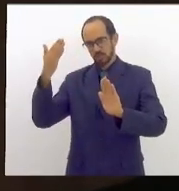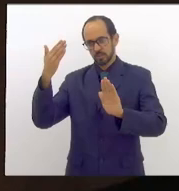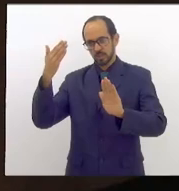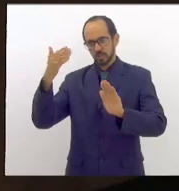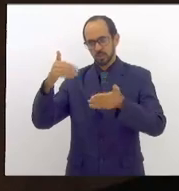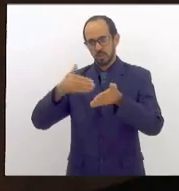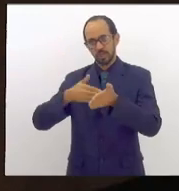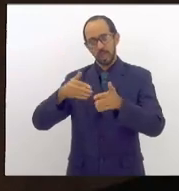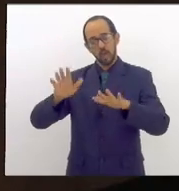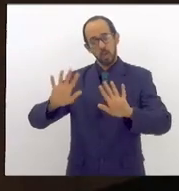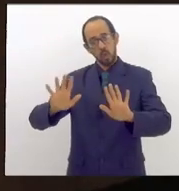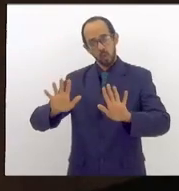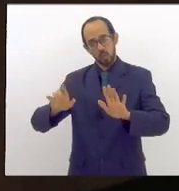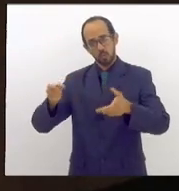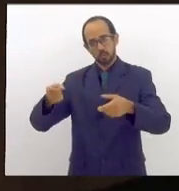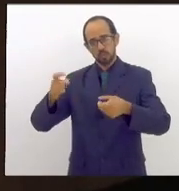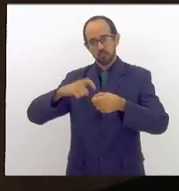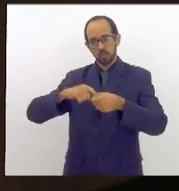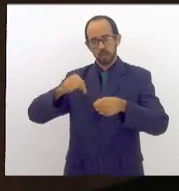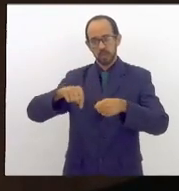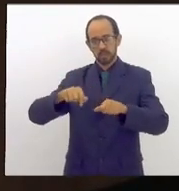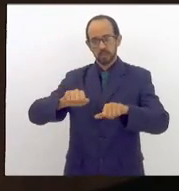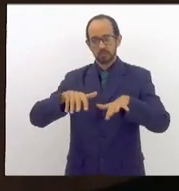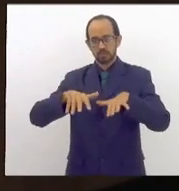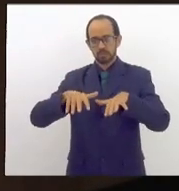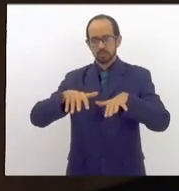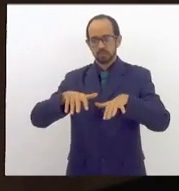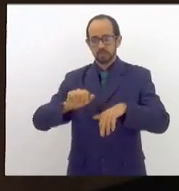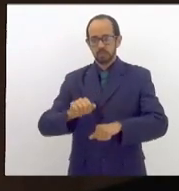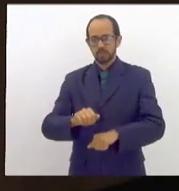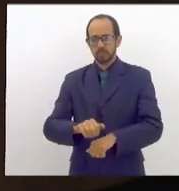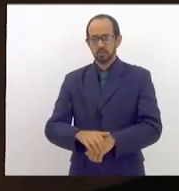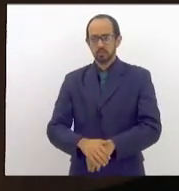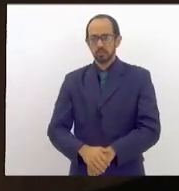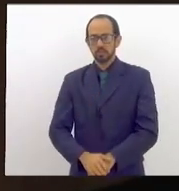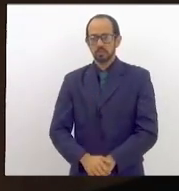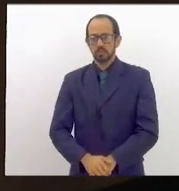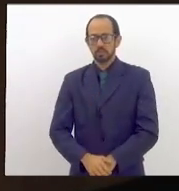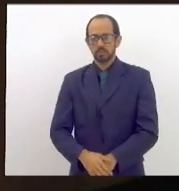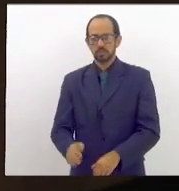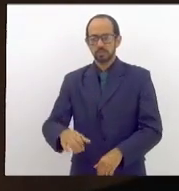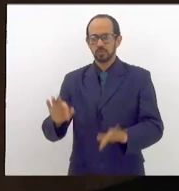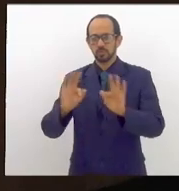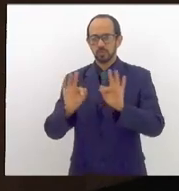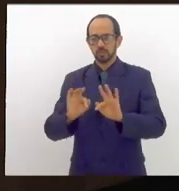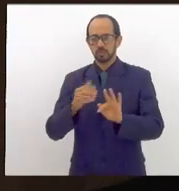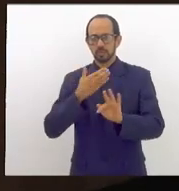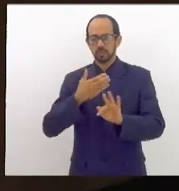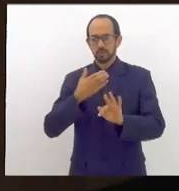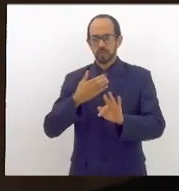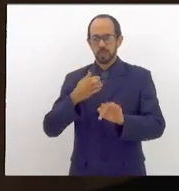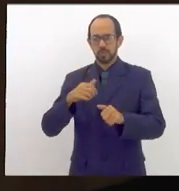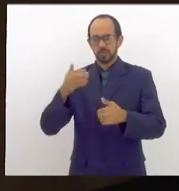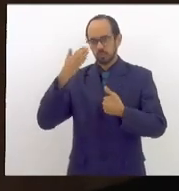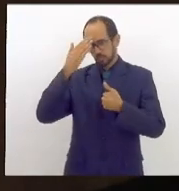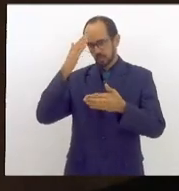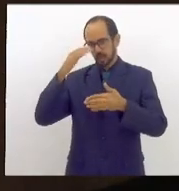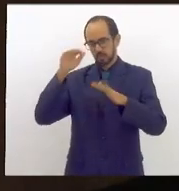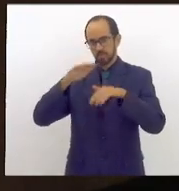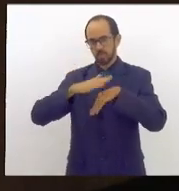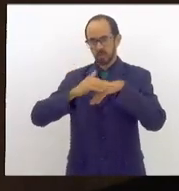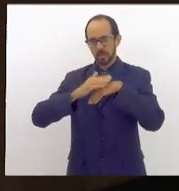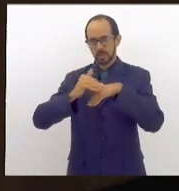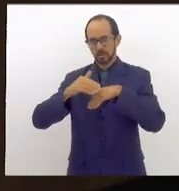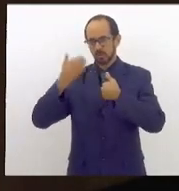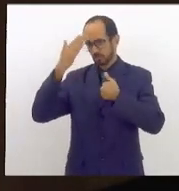breve quem pode quem sabe voltar esse Parlamento poder trabalhar e tá junto com todos os deputados Feliz Natal a todos e muito obrigado pelo carinho Obrigado